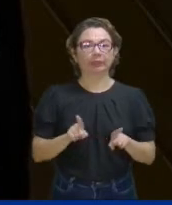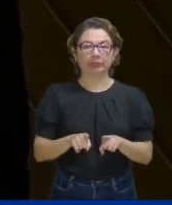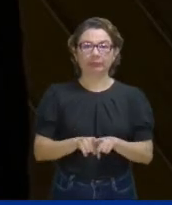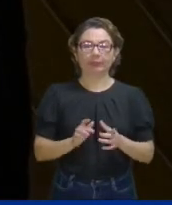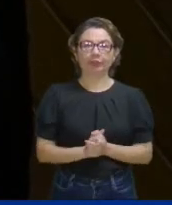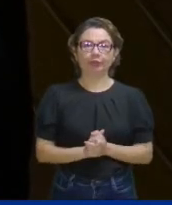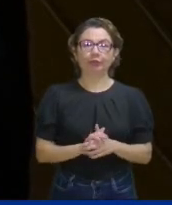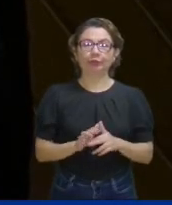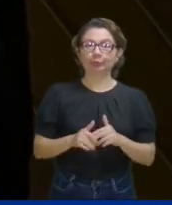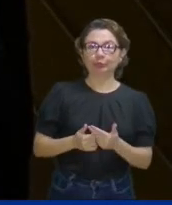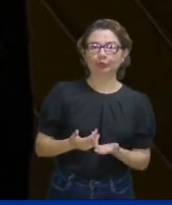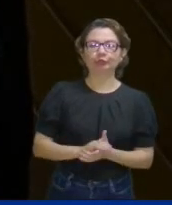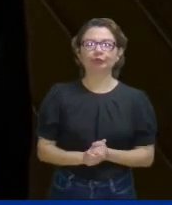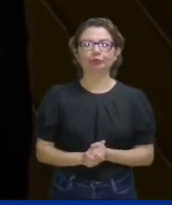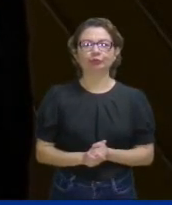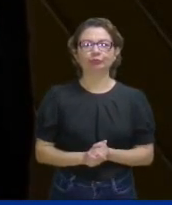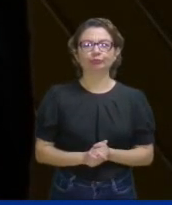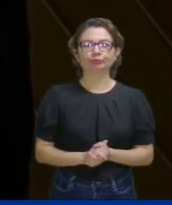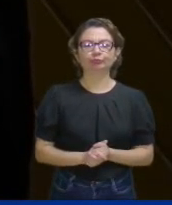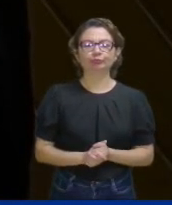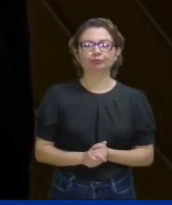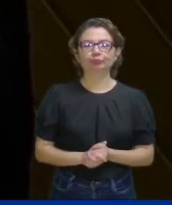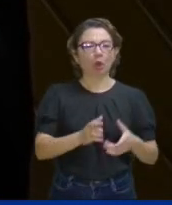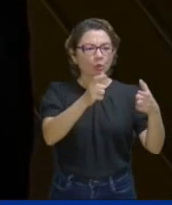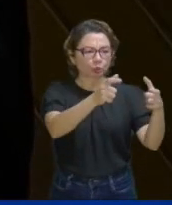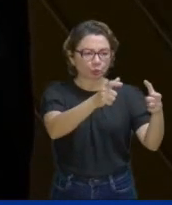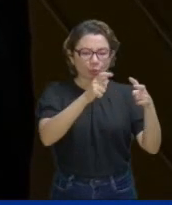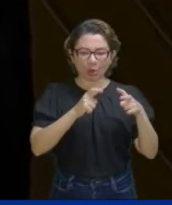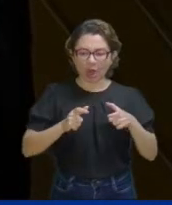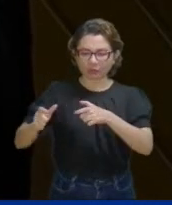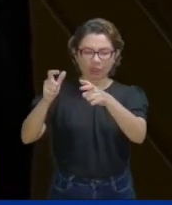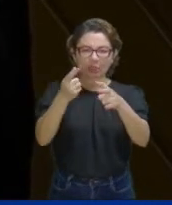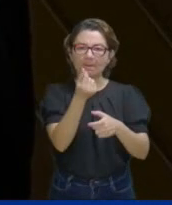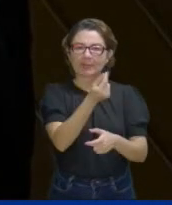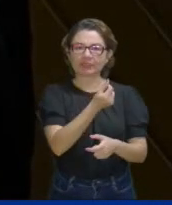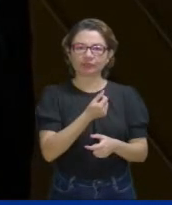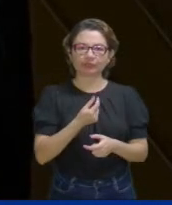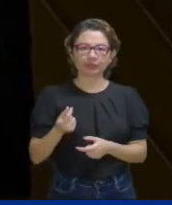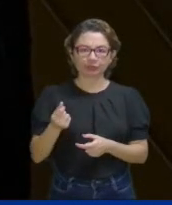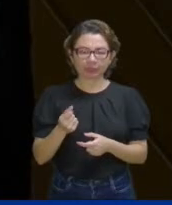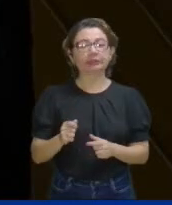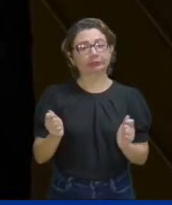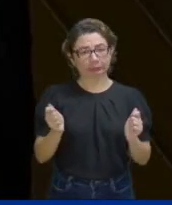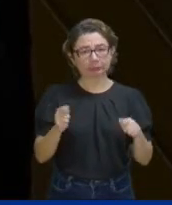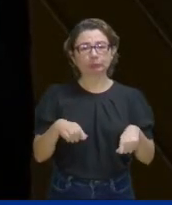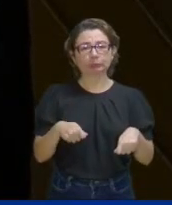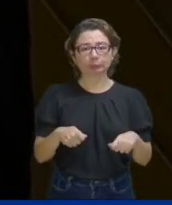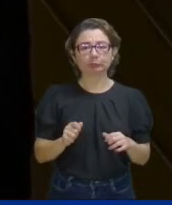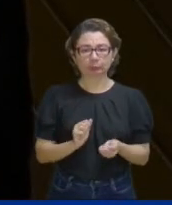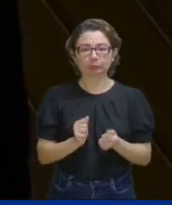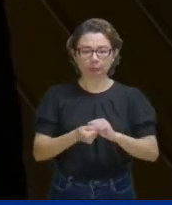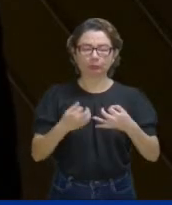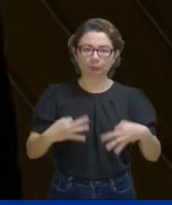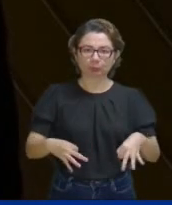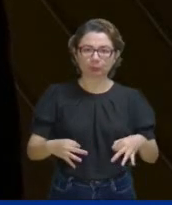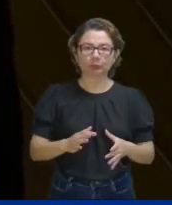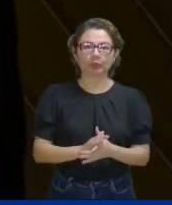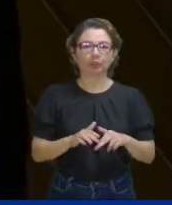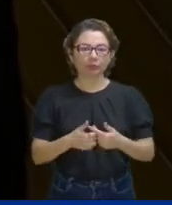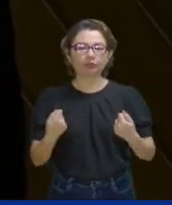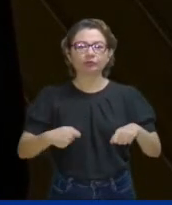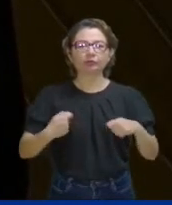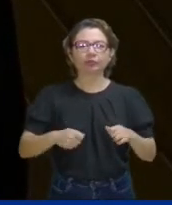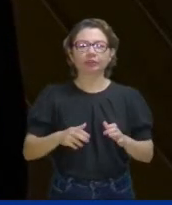palavras, o fator regional foi considerado. Logo, não há omissão. No mais, conforme já afirmado, mesmo diante desse aspecto,